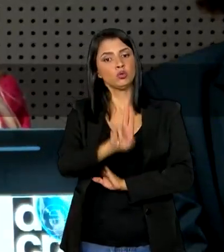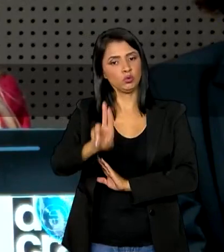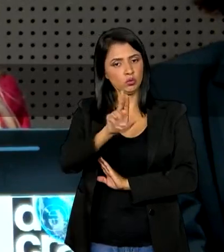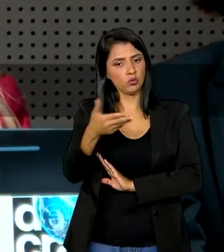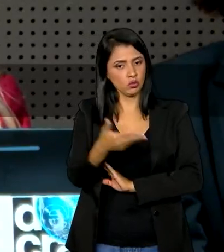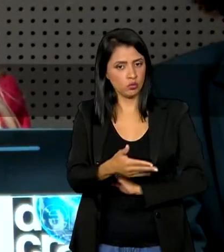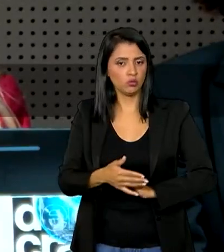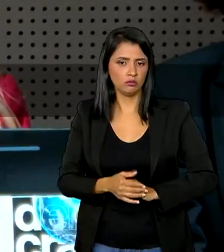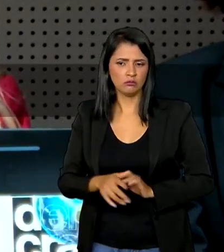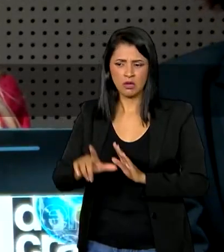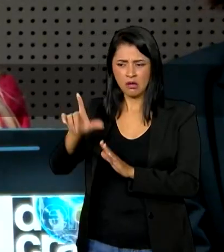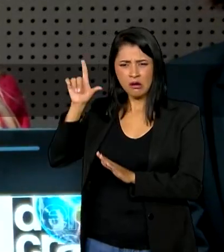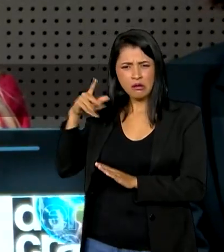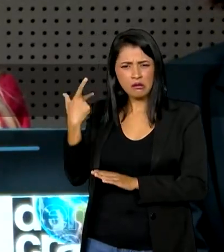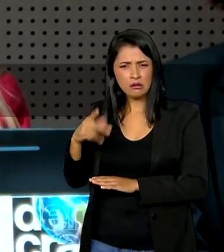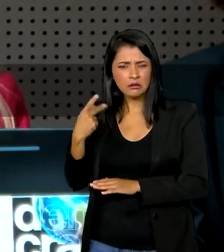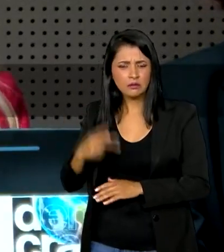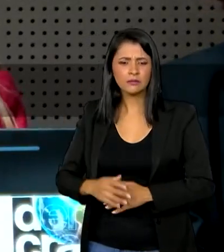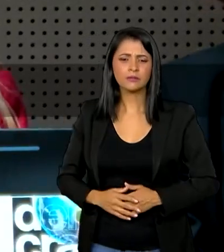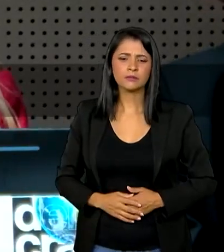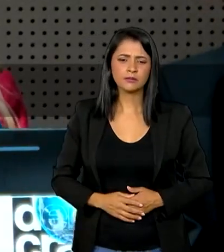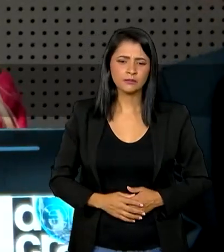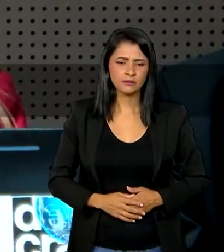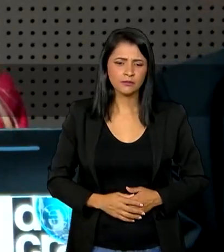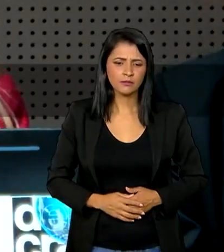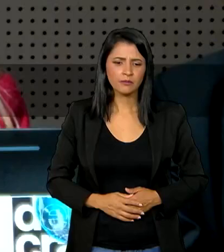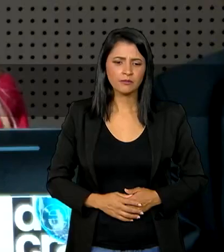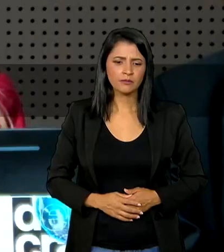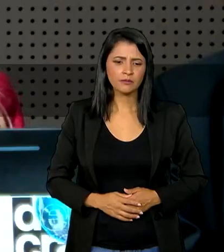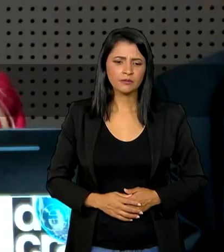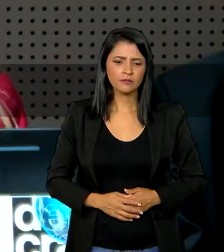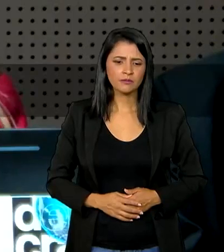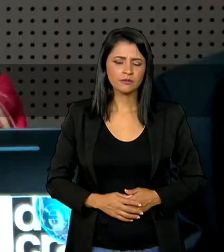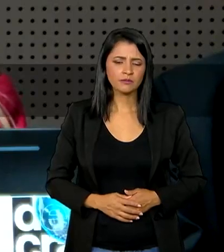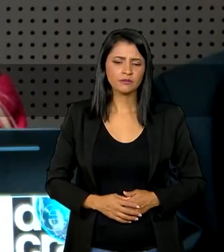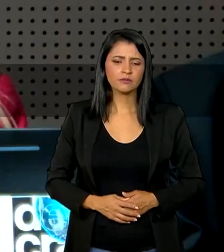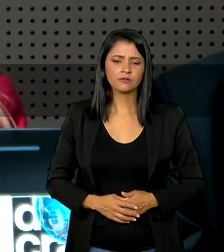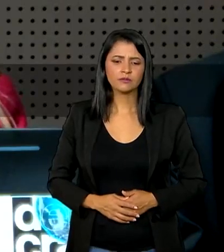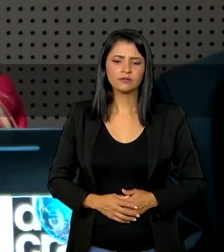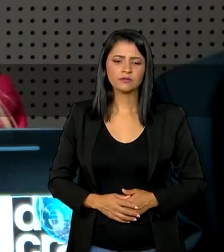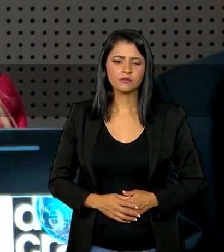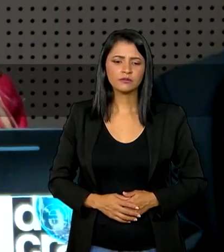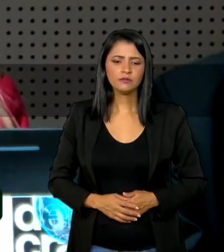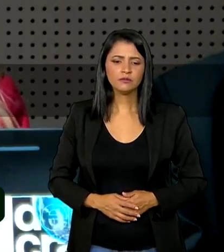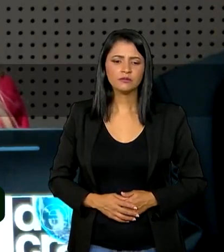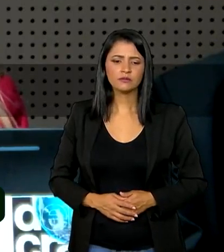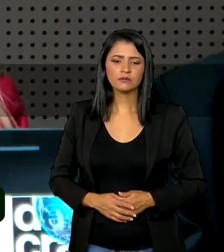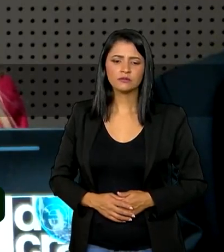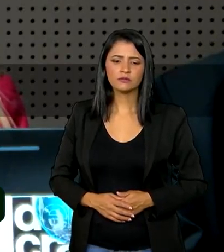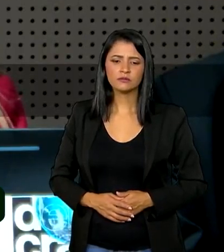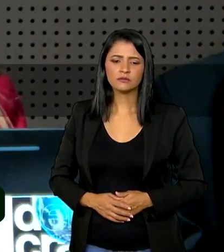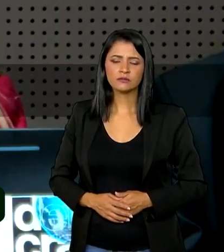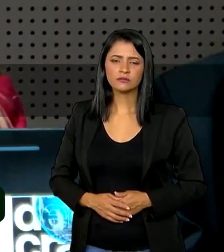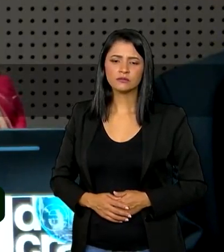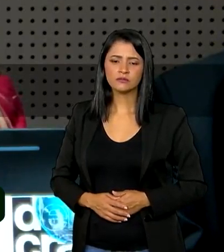significa acabar com o livre mercado, mas sim recuperar o papel do Estado como planejador do